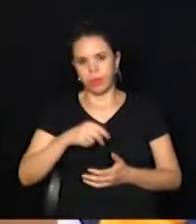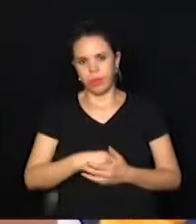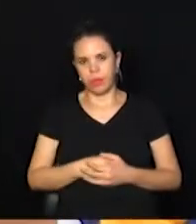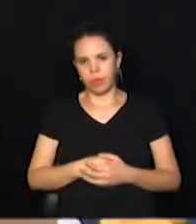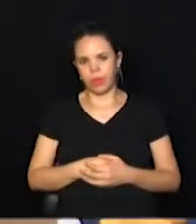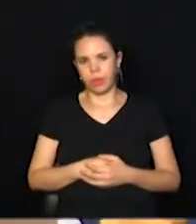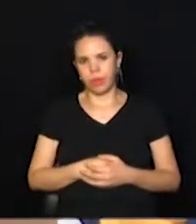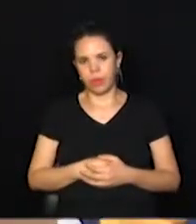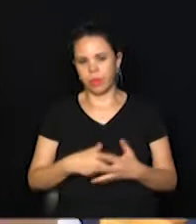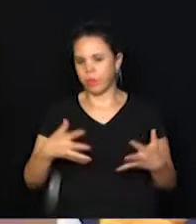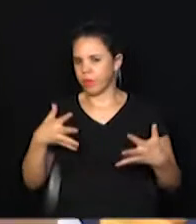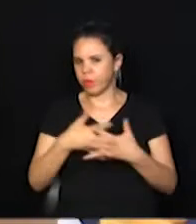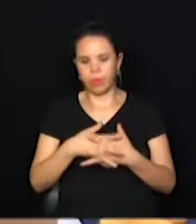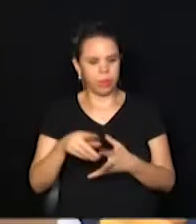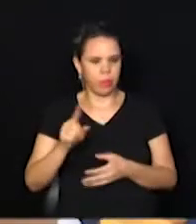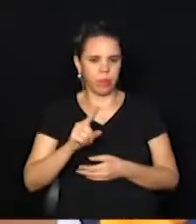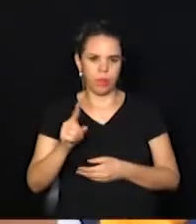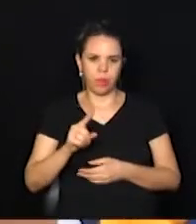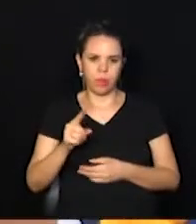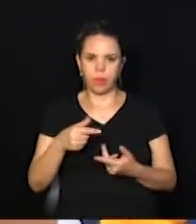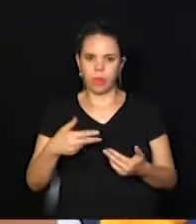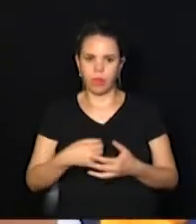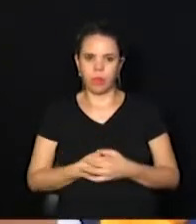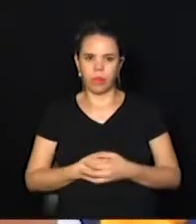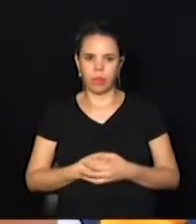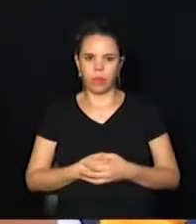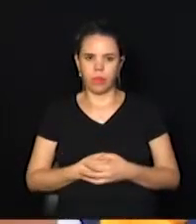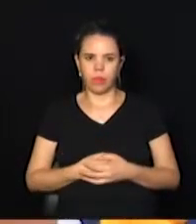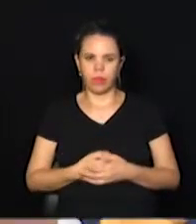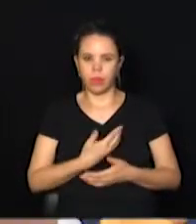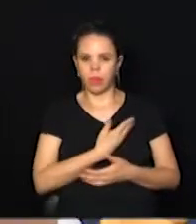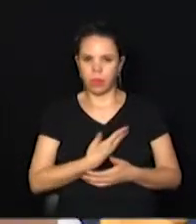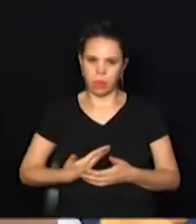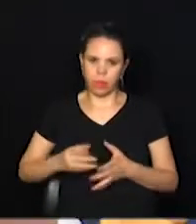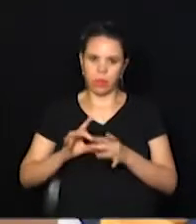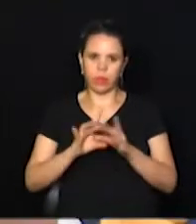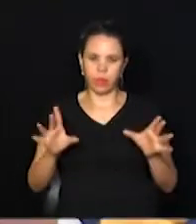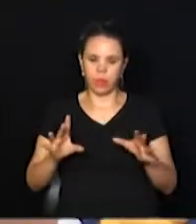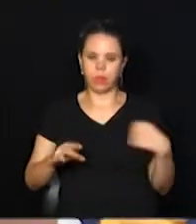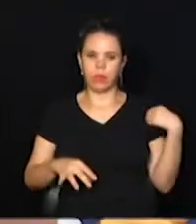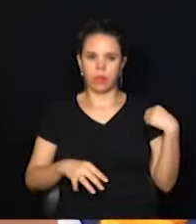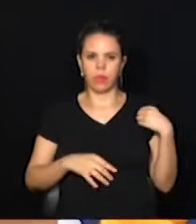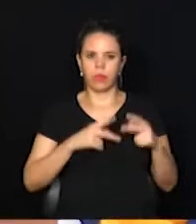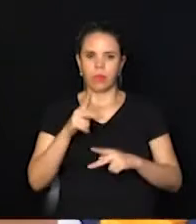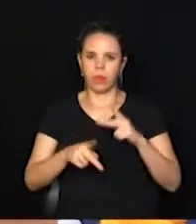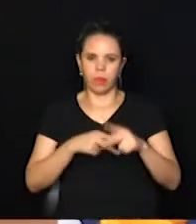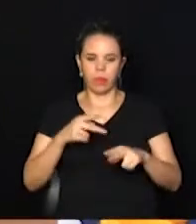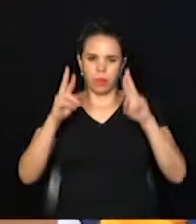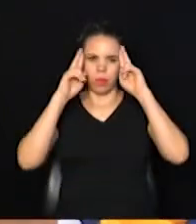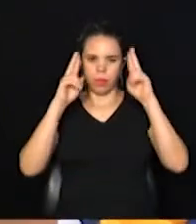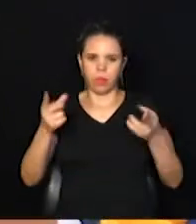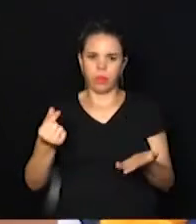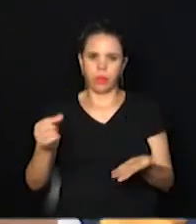gente não confunda as coisas. Governos democráticos ou populares respeitam o